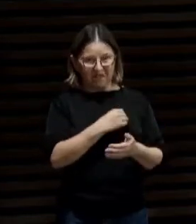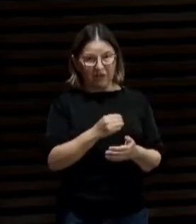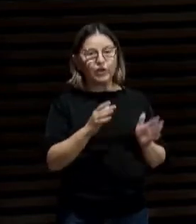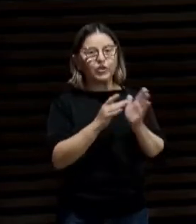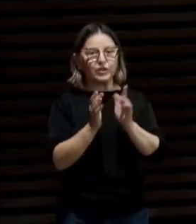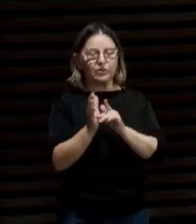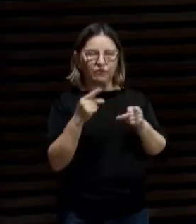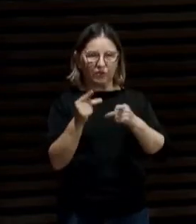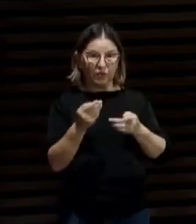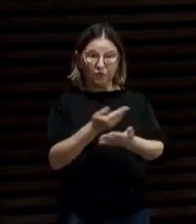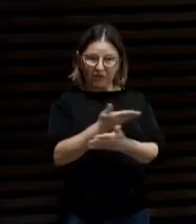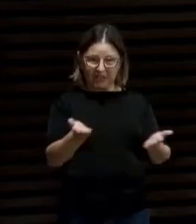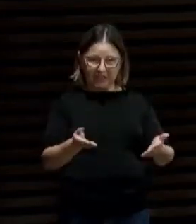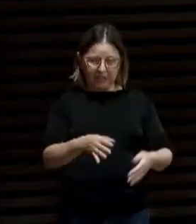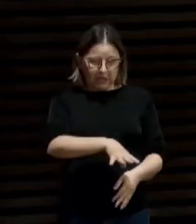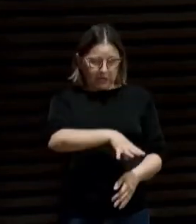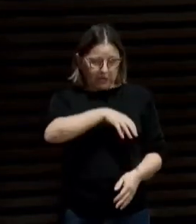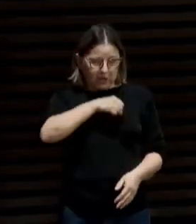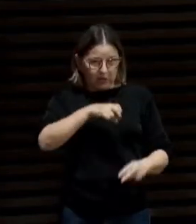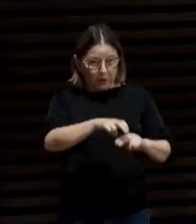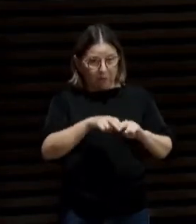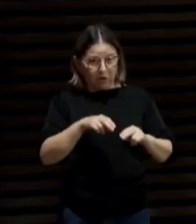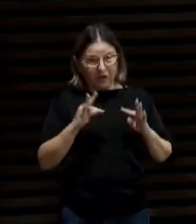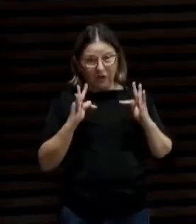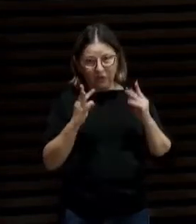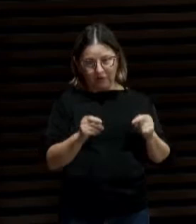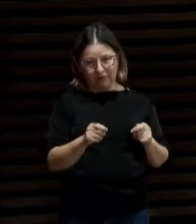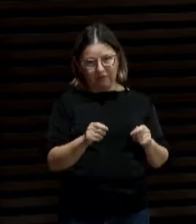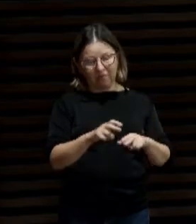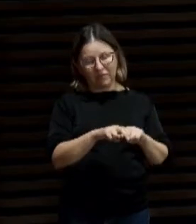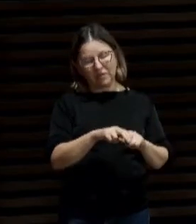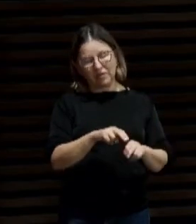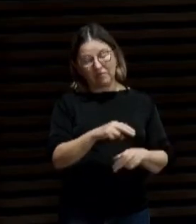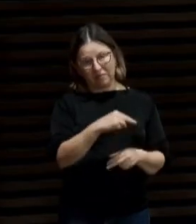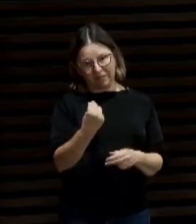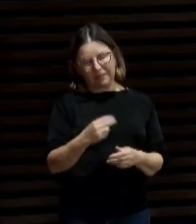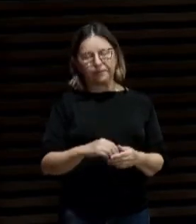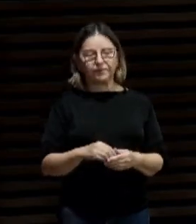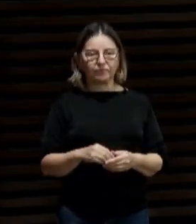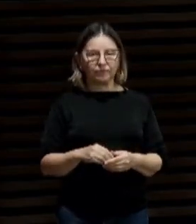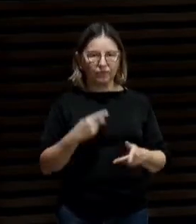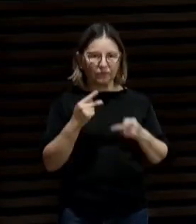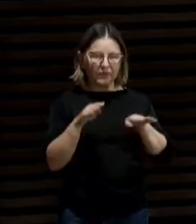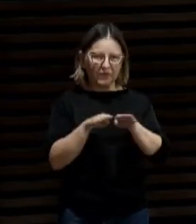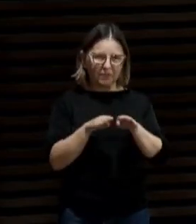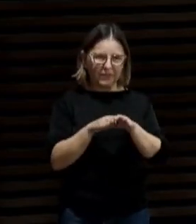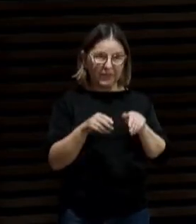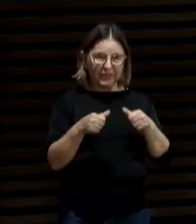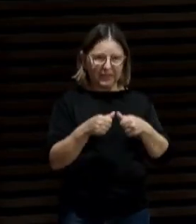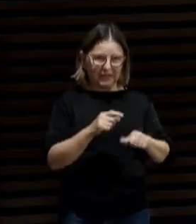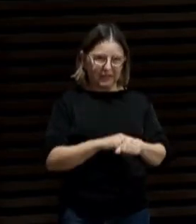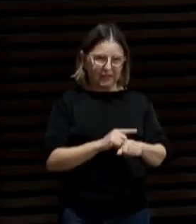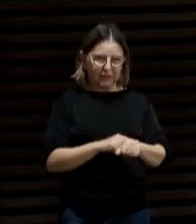de todos por causa do meu nome. Ele disse também que nesse tempo haveria